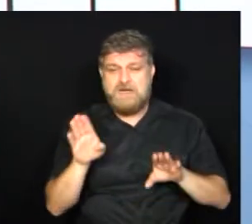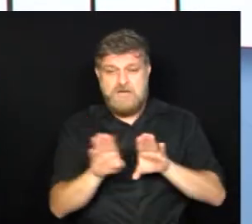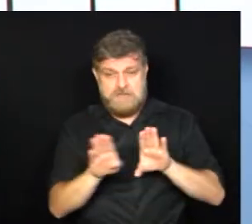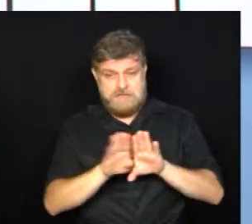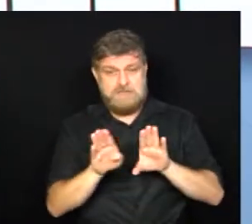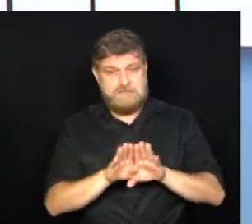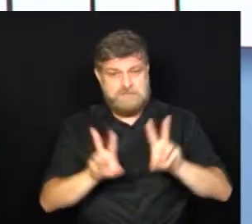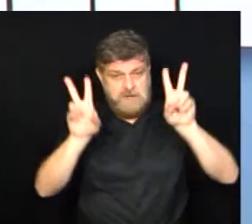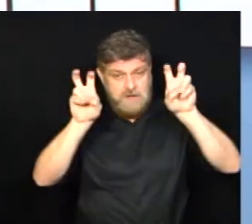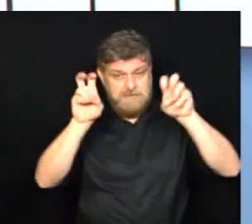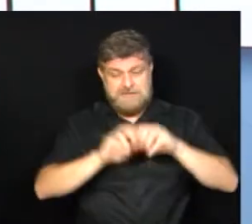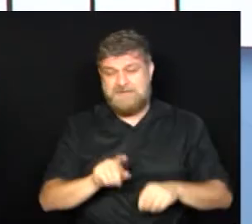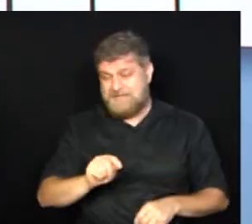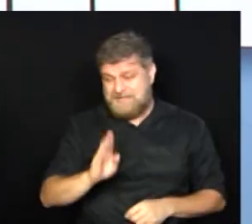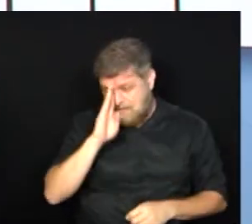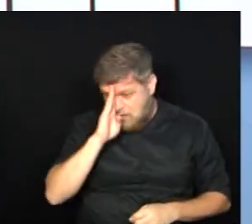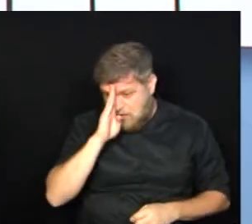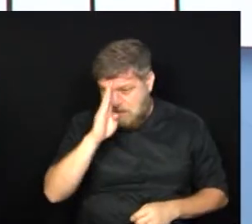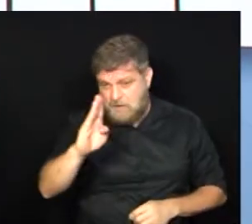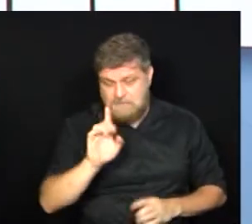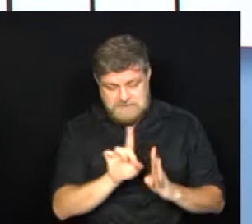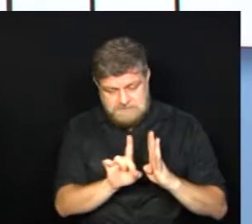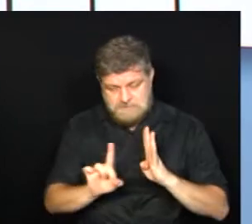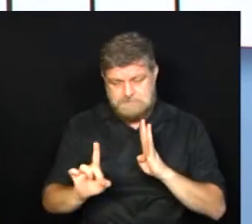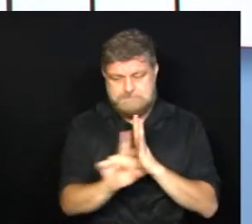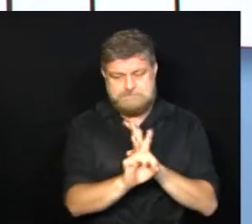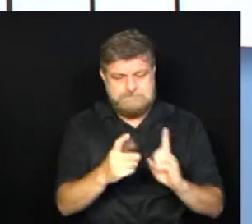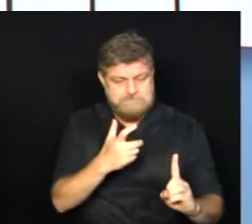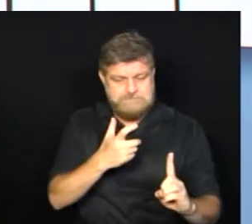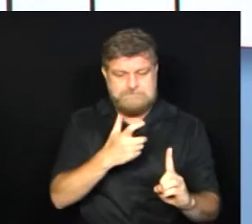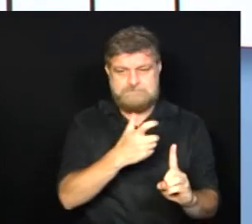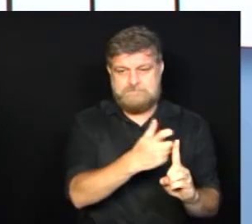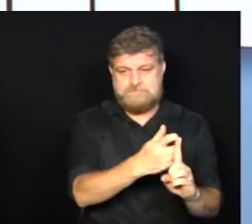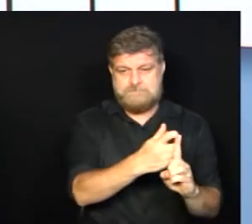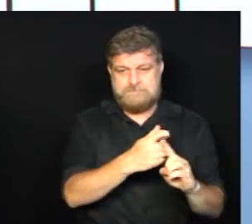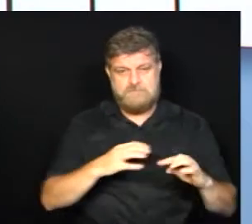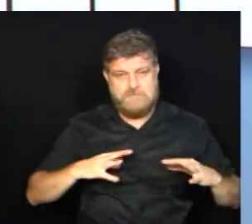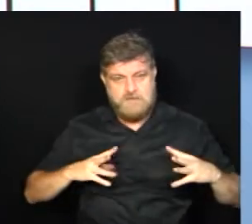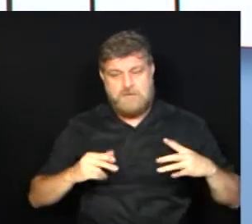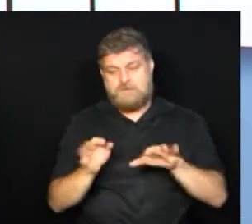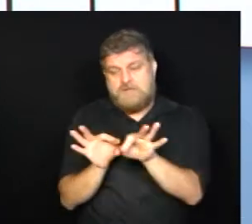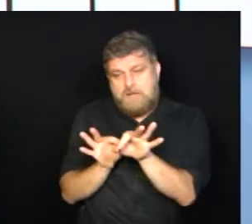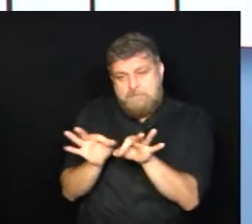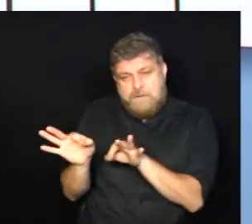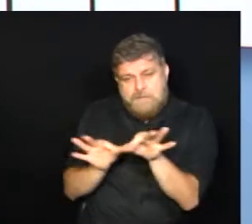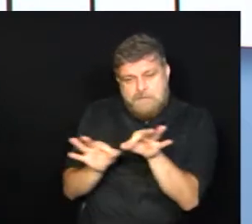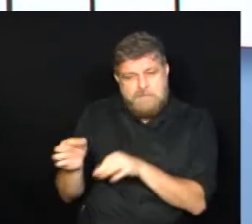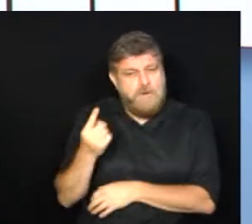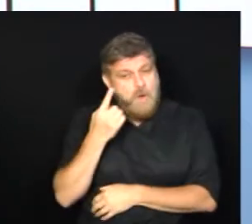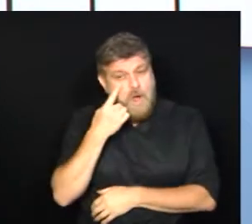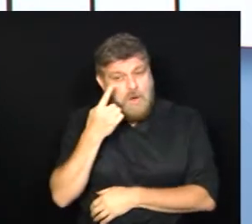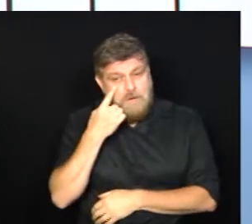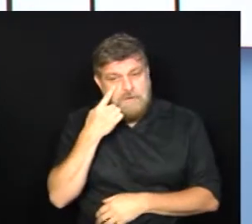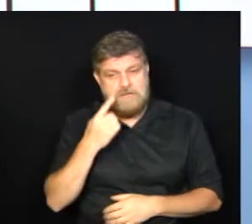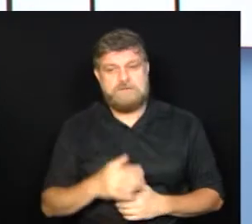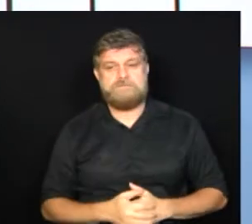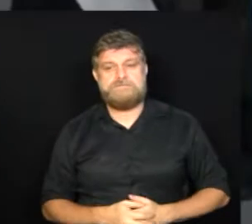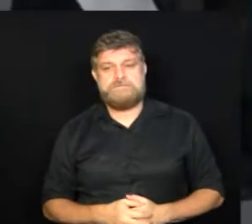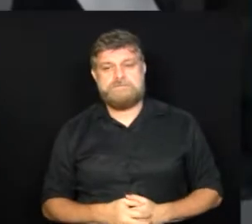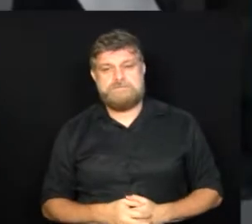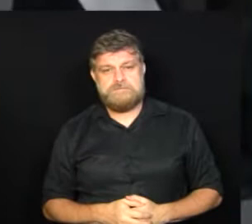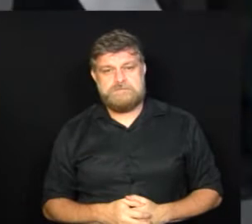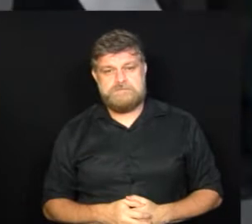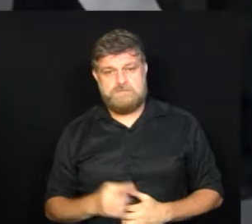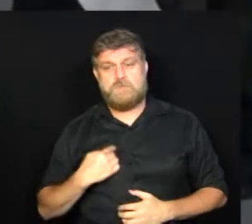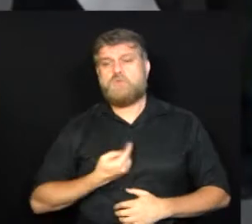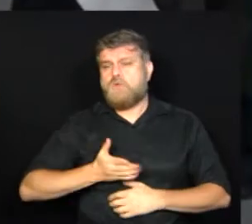sobre a questão da prioridade das pessoas que serão vacinadas e toda a organização. Acompanhe.